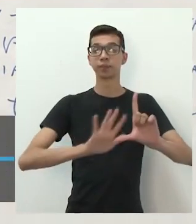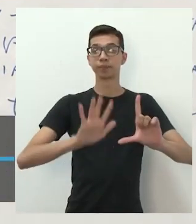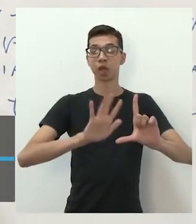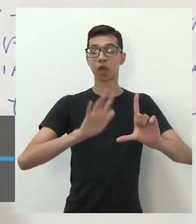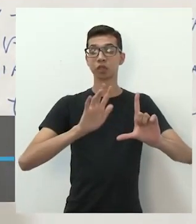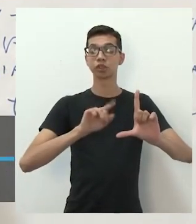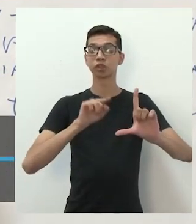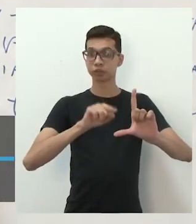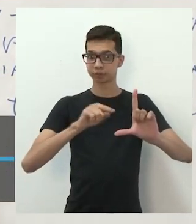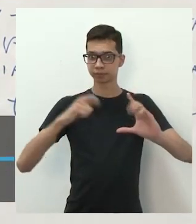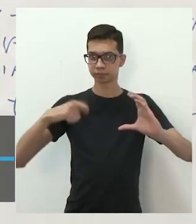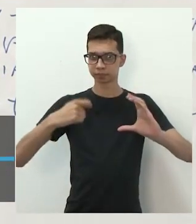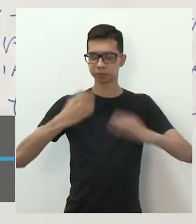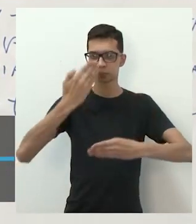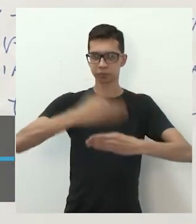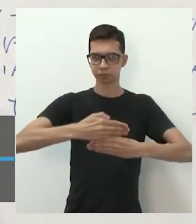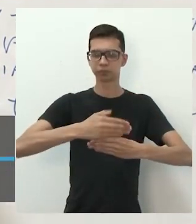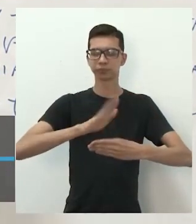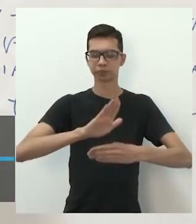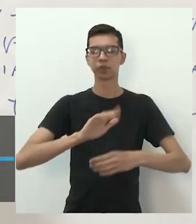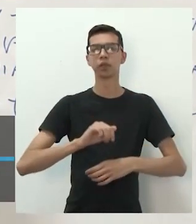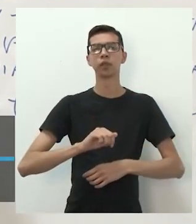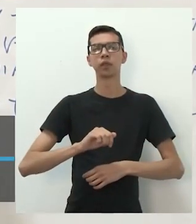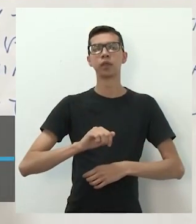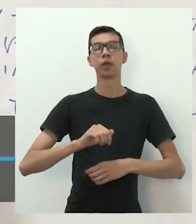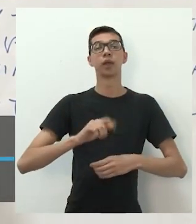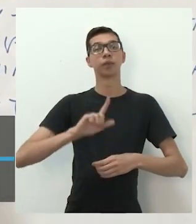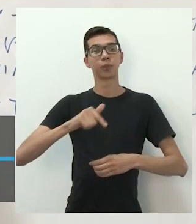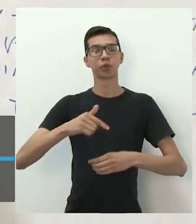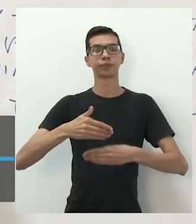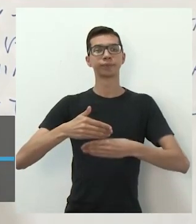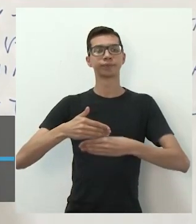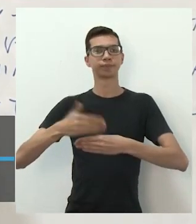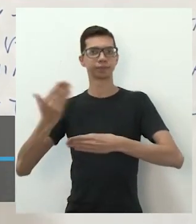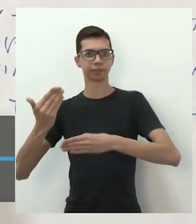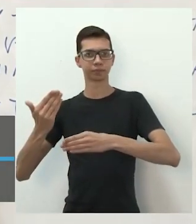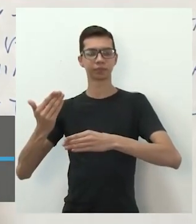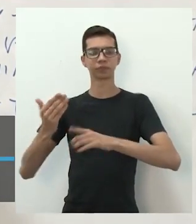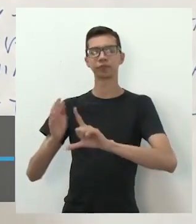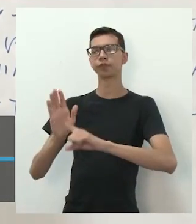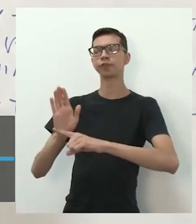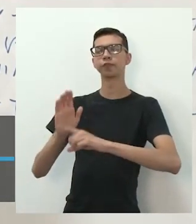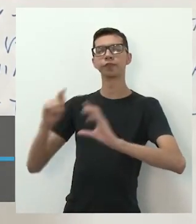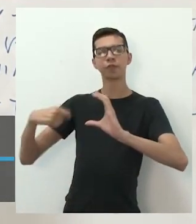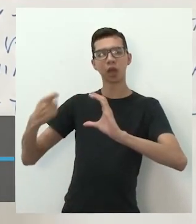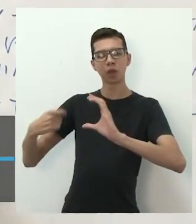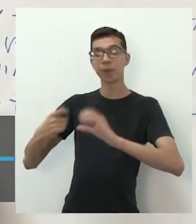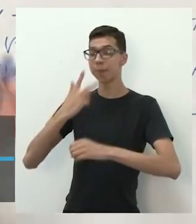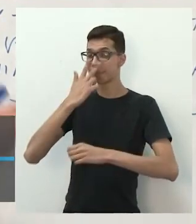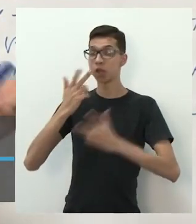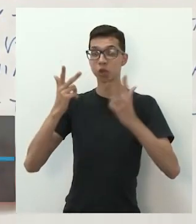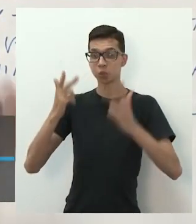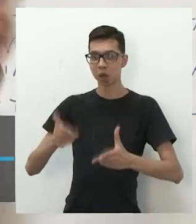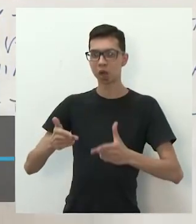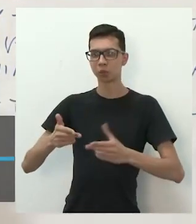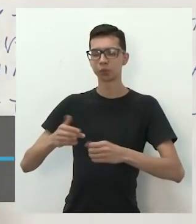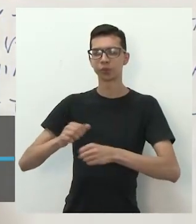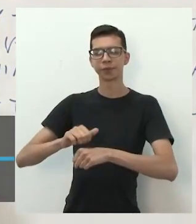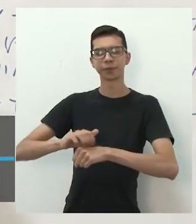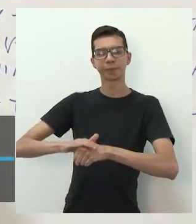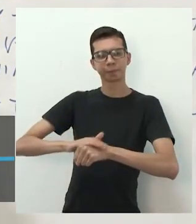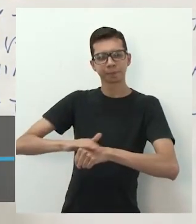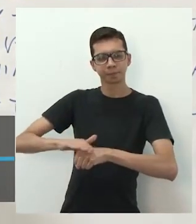você insere, faz uma outra tomada, gravando esse gênio, como se ele saísse mesmo da lâmpada, e depois você faz